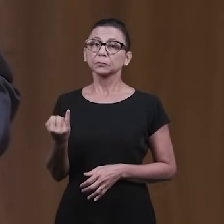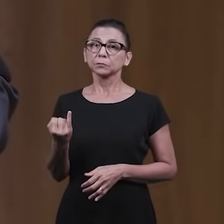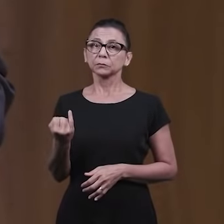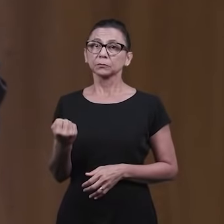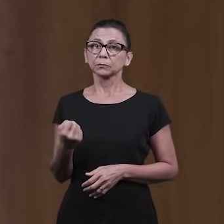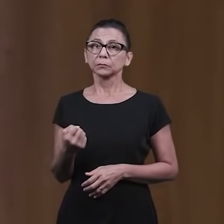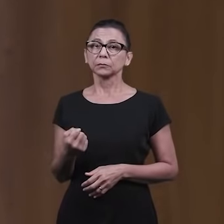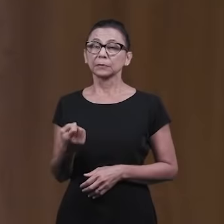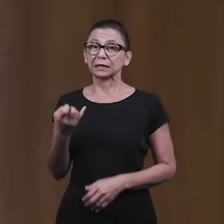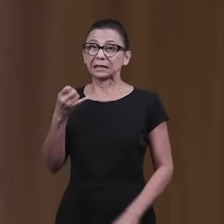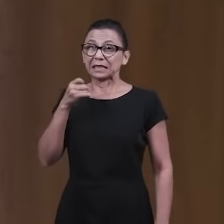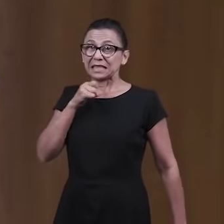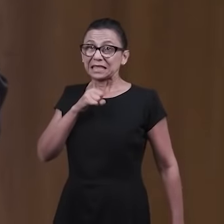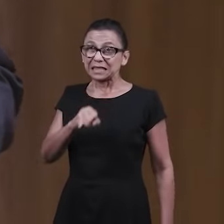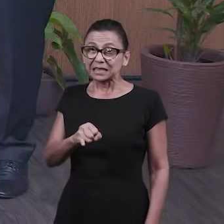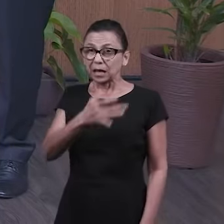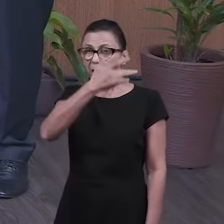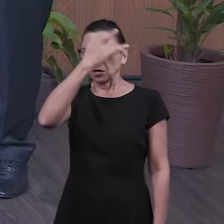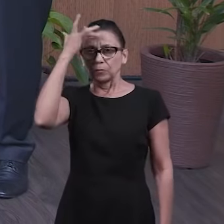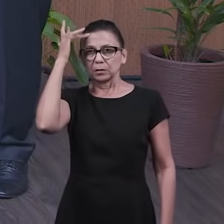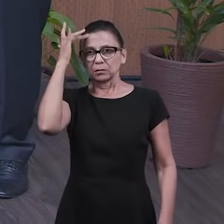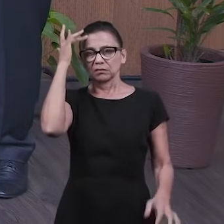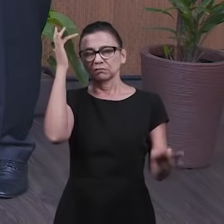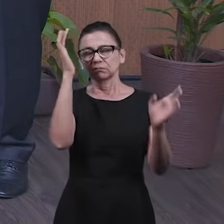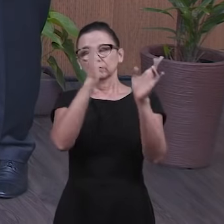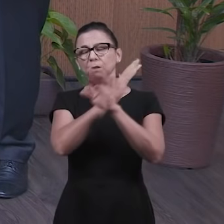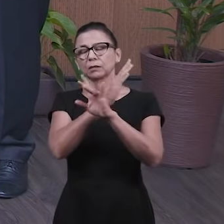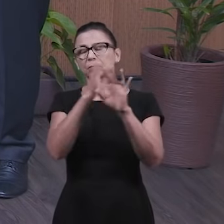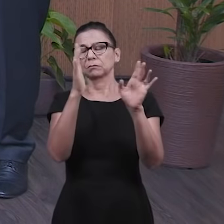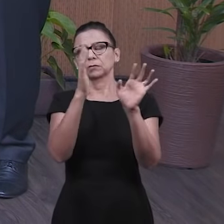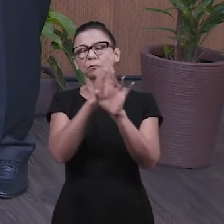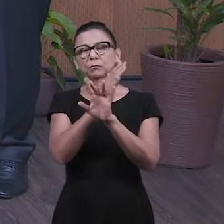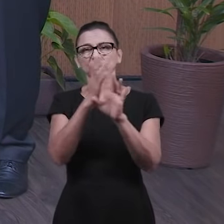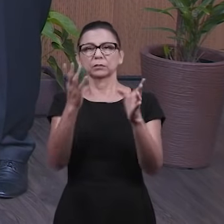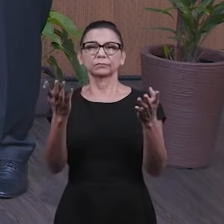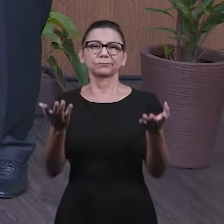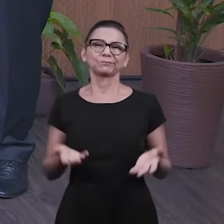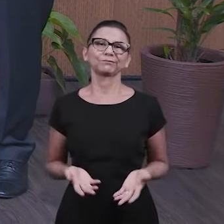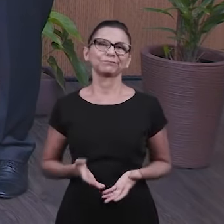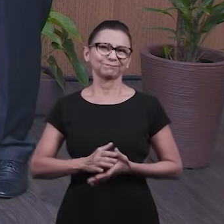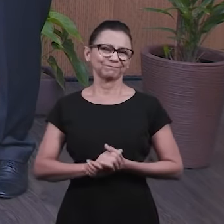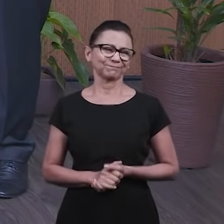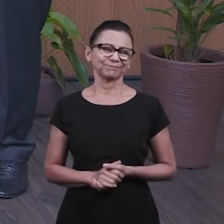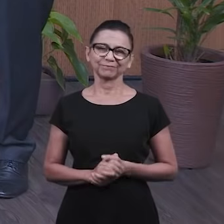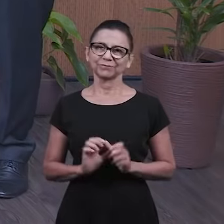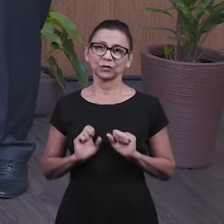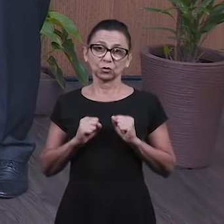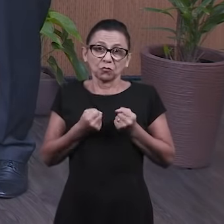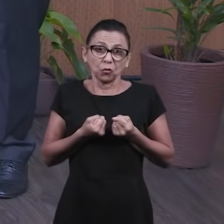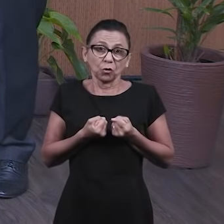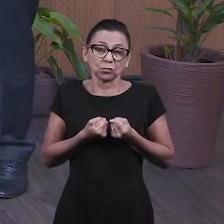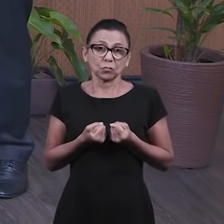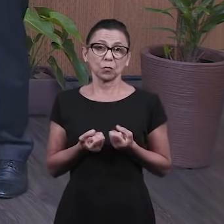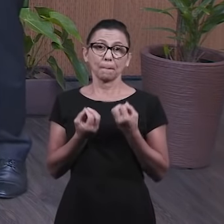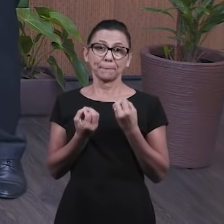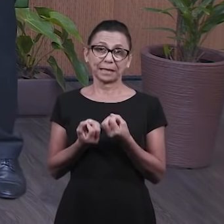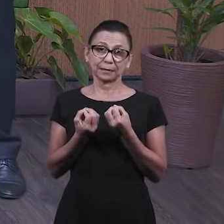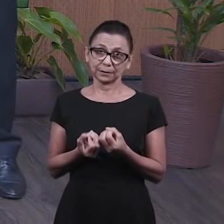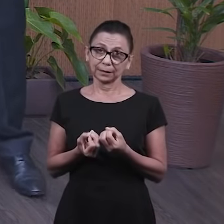não estiver preparada, tudo isso, esse esforço todo, não terá